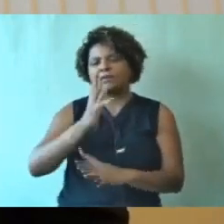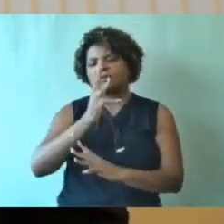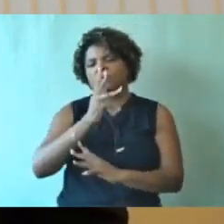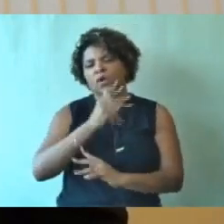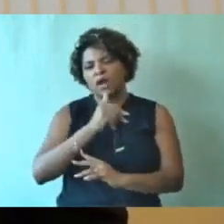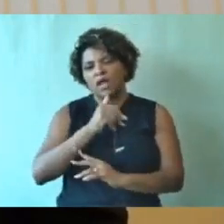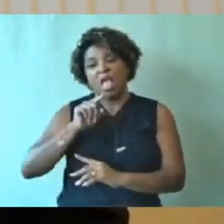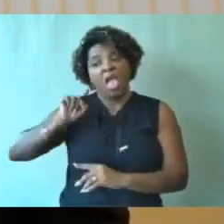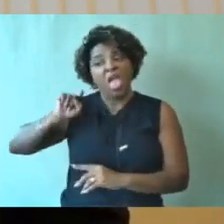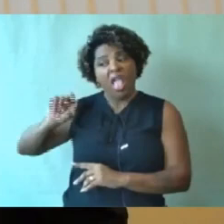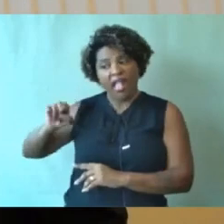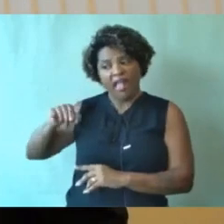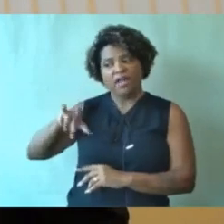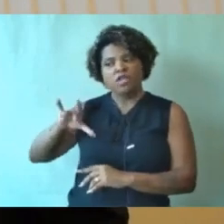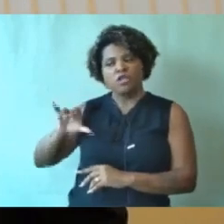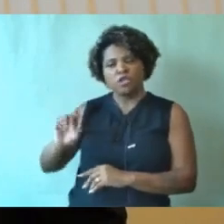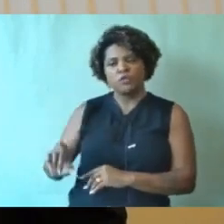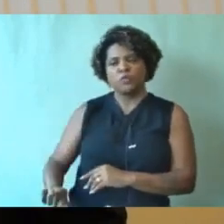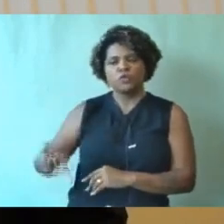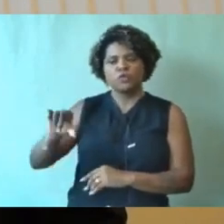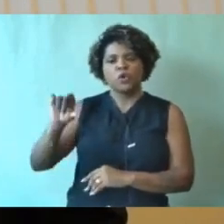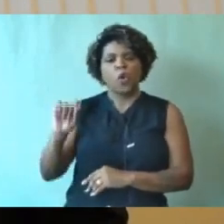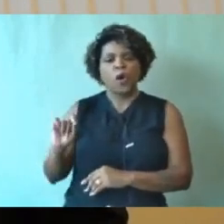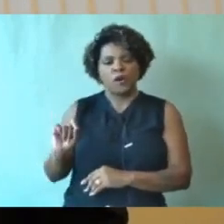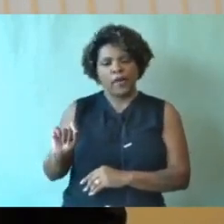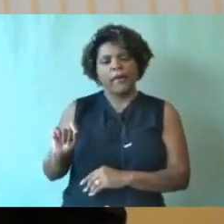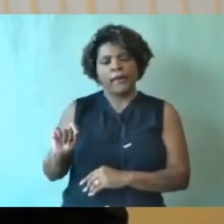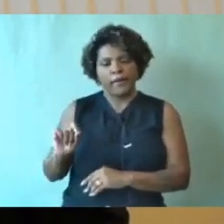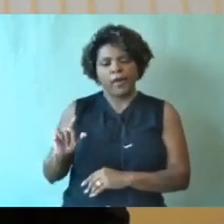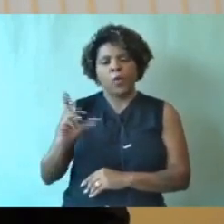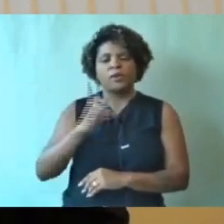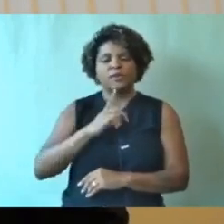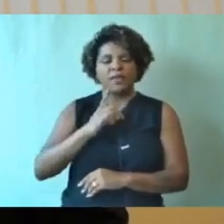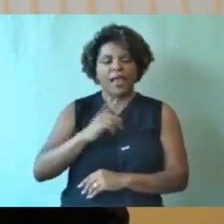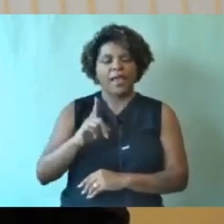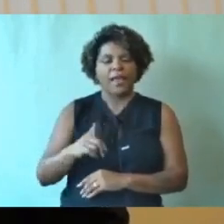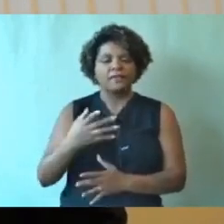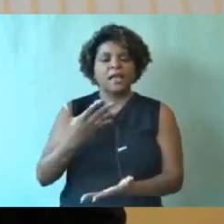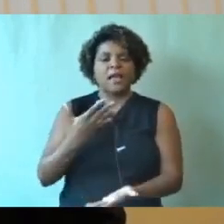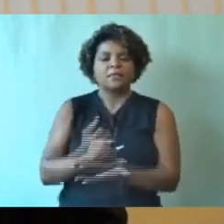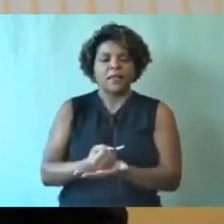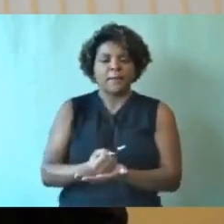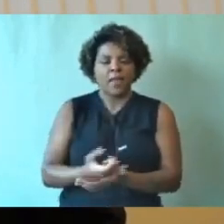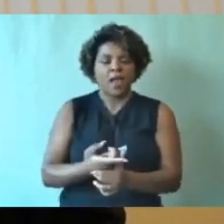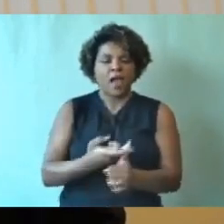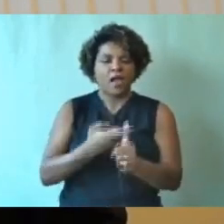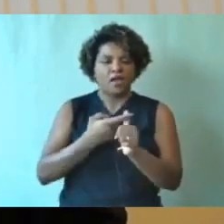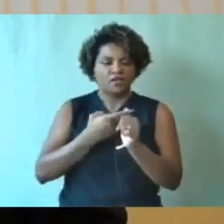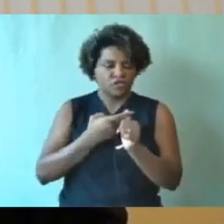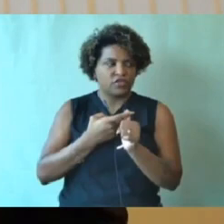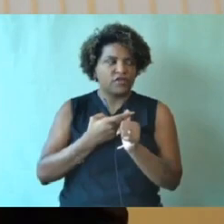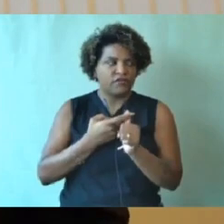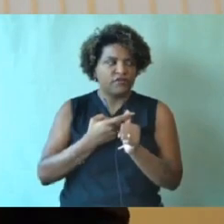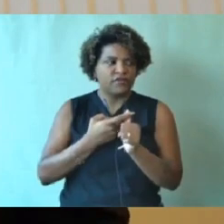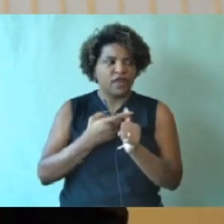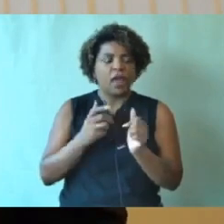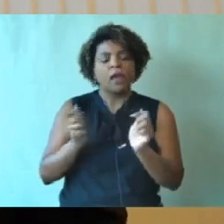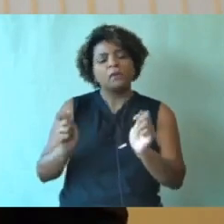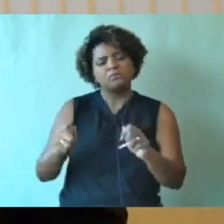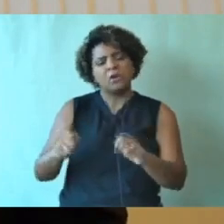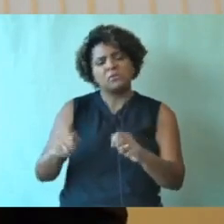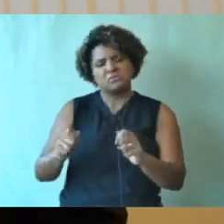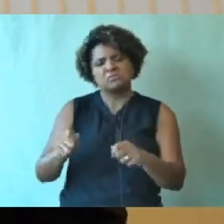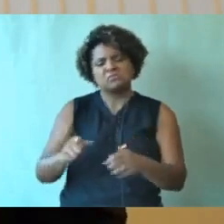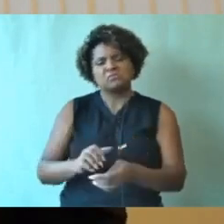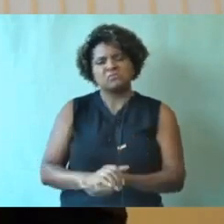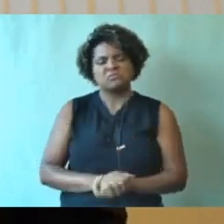risco de receber a dívida através de um ativo. E foi possível. Aí eu consegui viabilizar isso, tá certo? Ele,